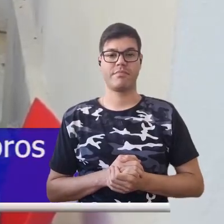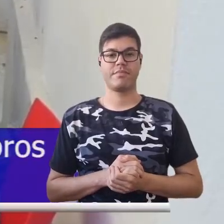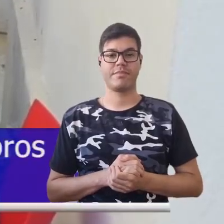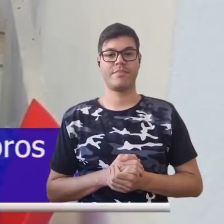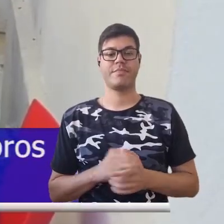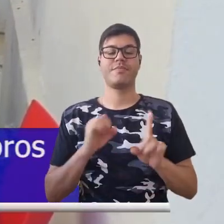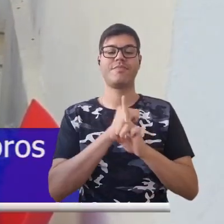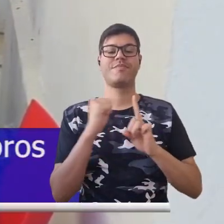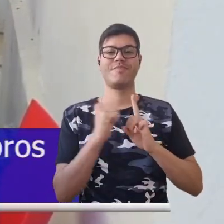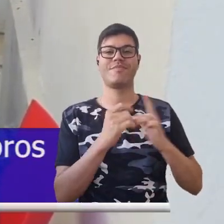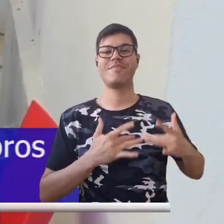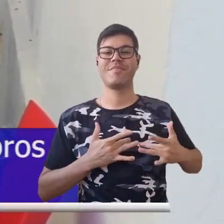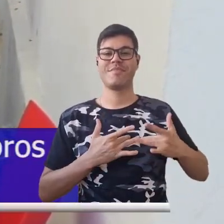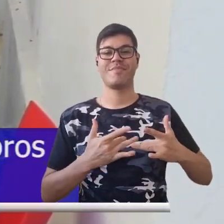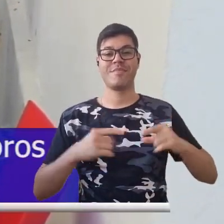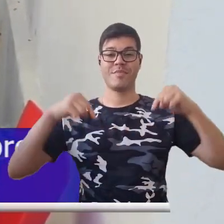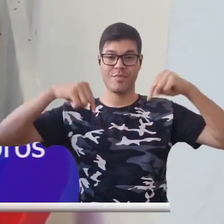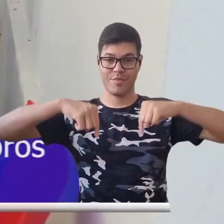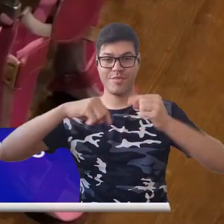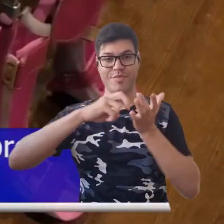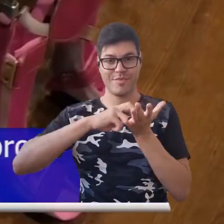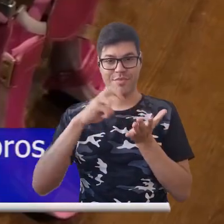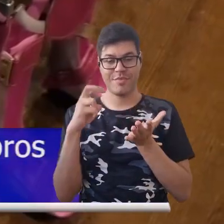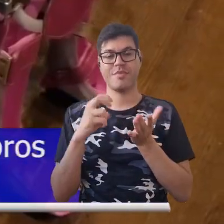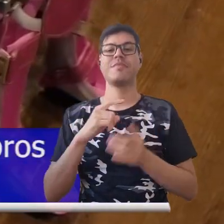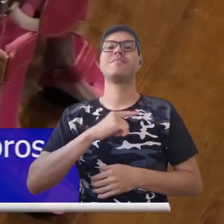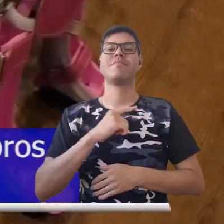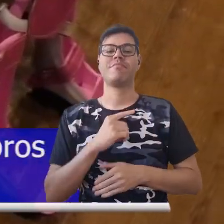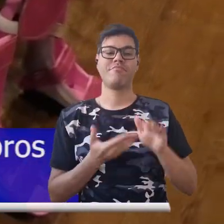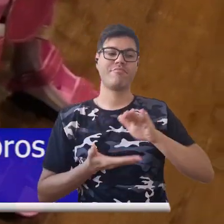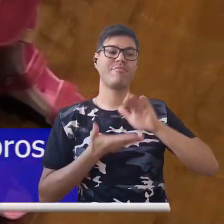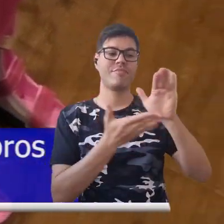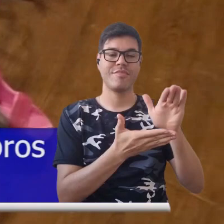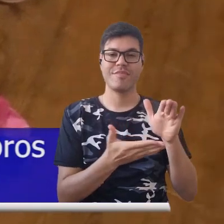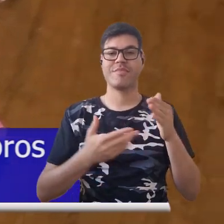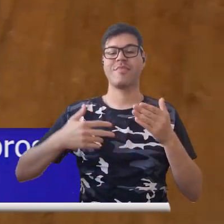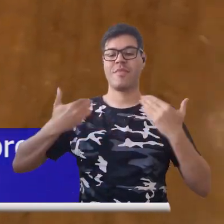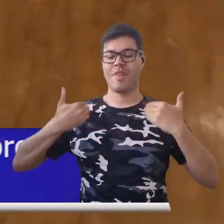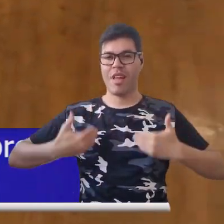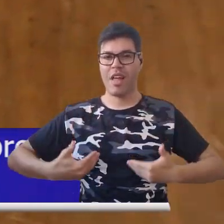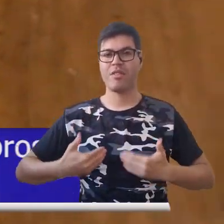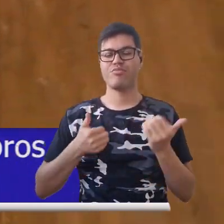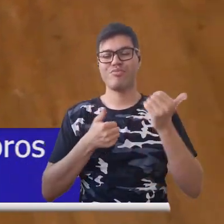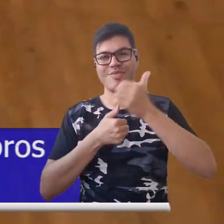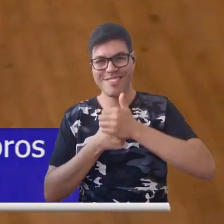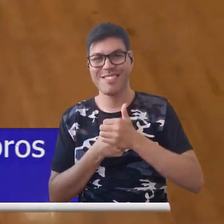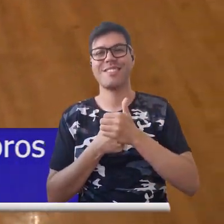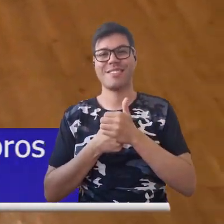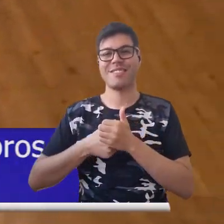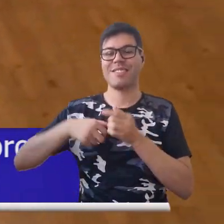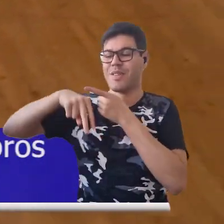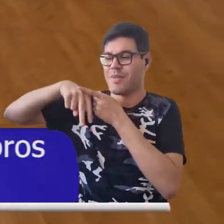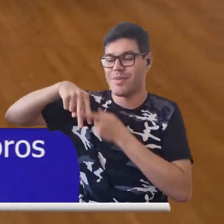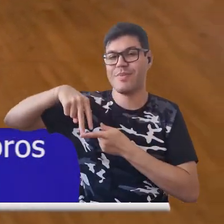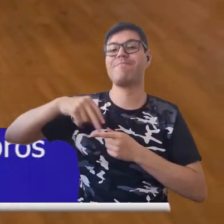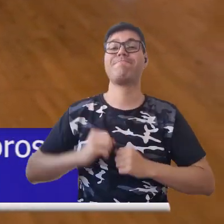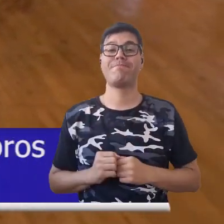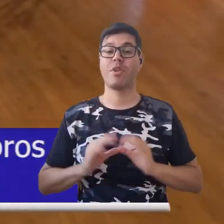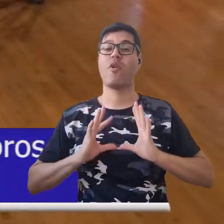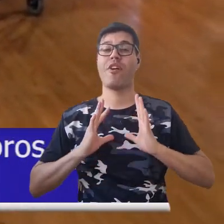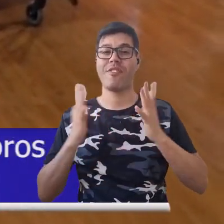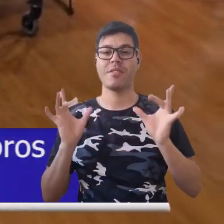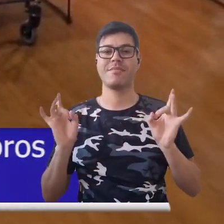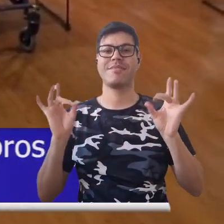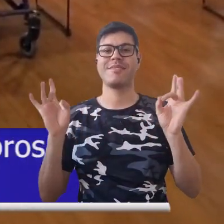O Fundo Social de Solidariedade de Araras realizou na manhã de hoje mais uma entrega de órteses para membros